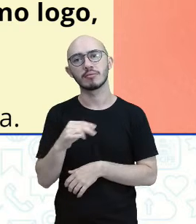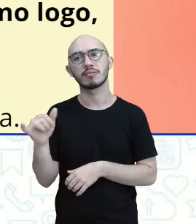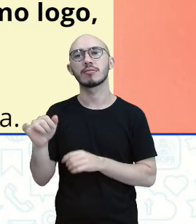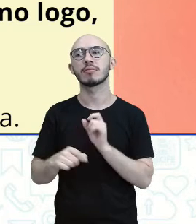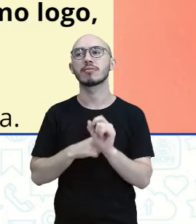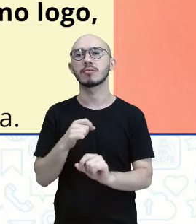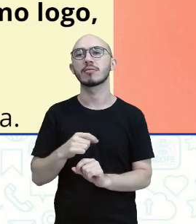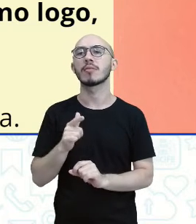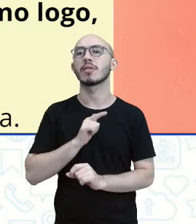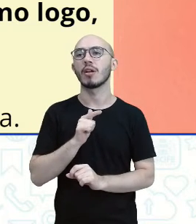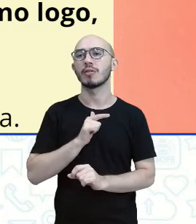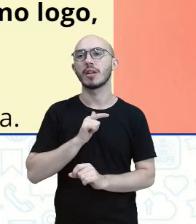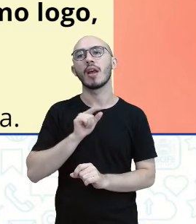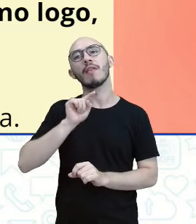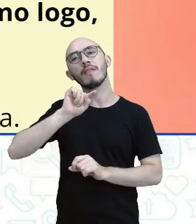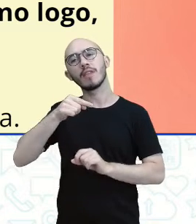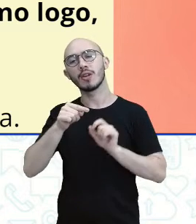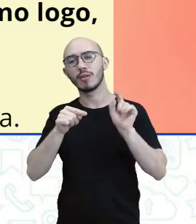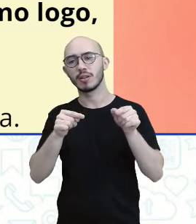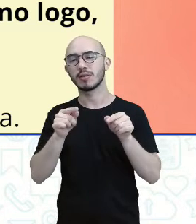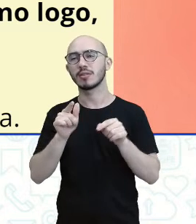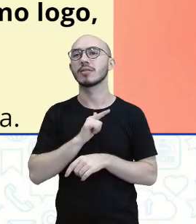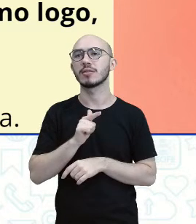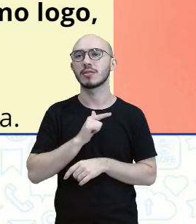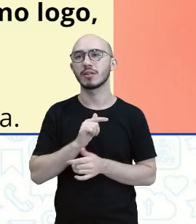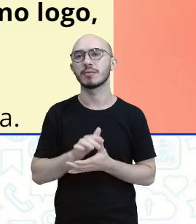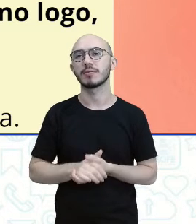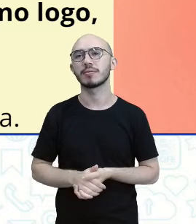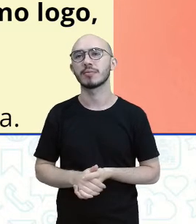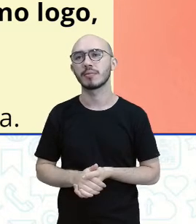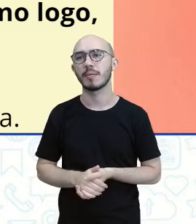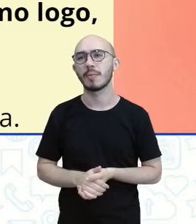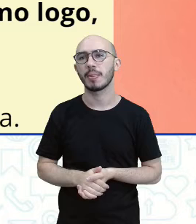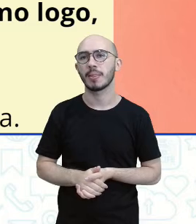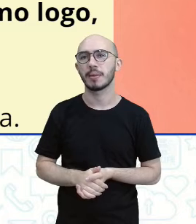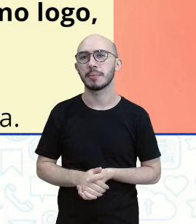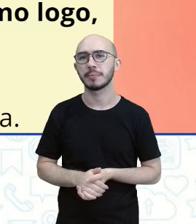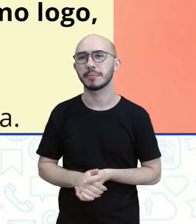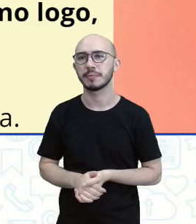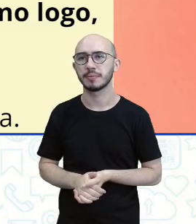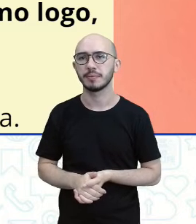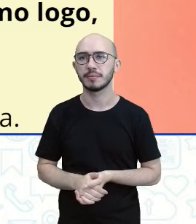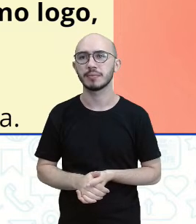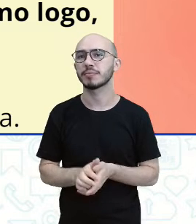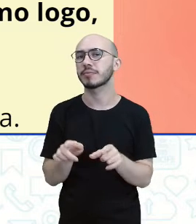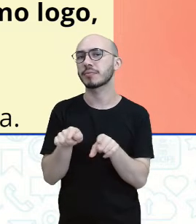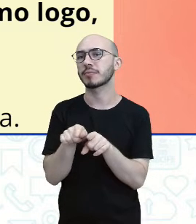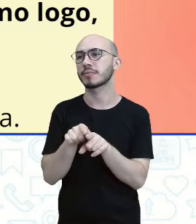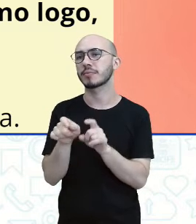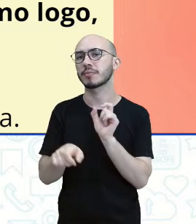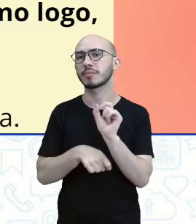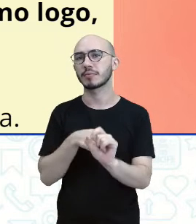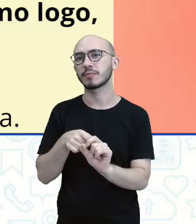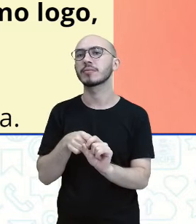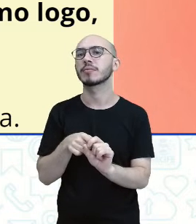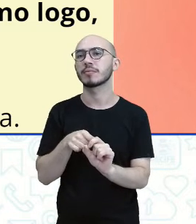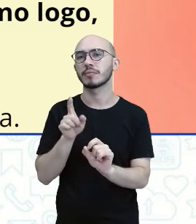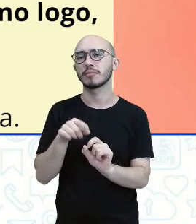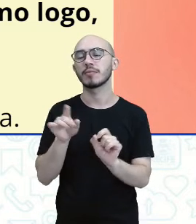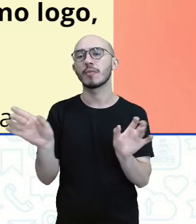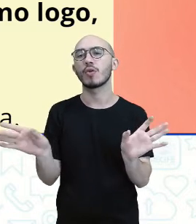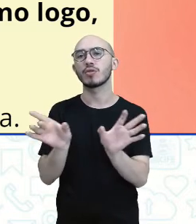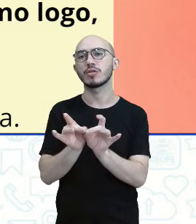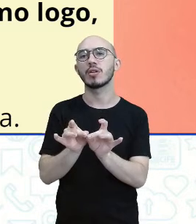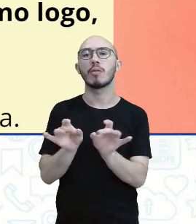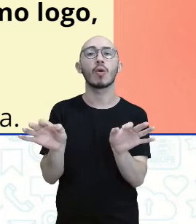quê? Uma vírgula, tá certo? Antes da conjunção adversativa. O mesmo vale para as